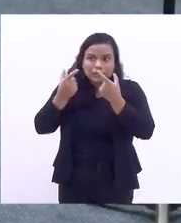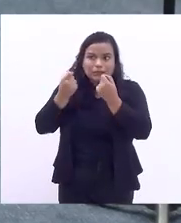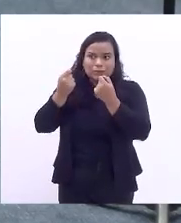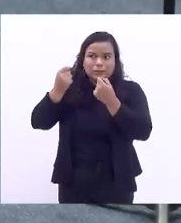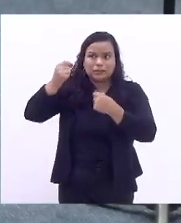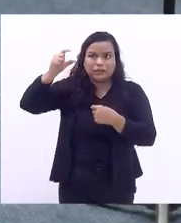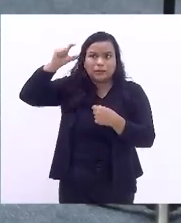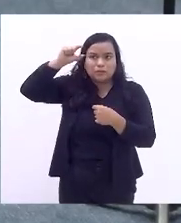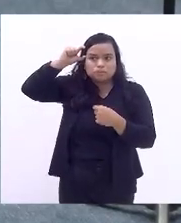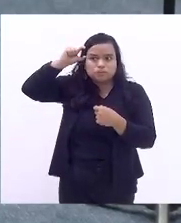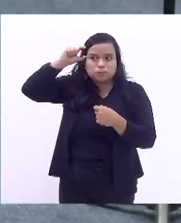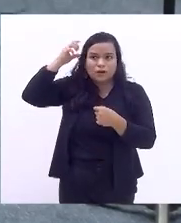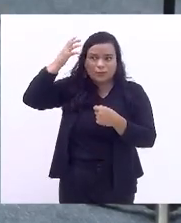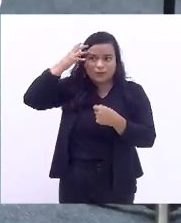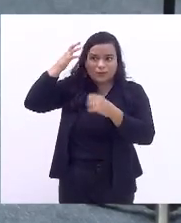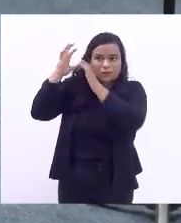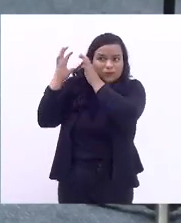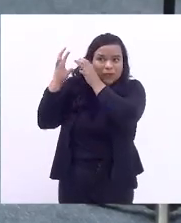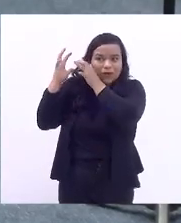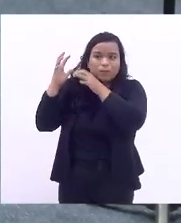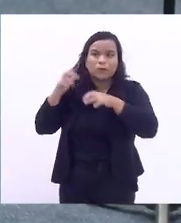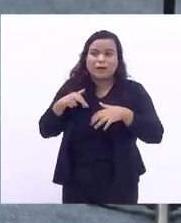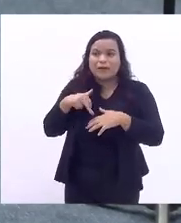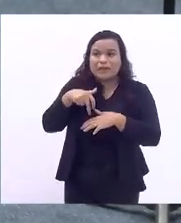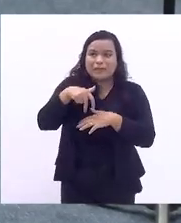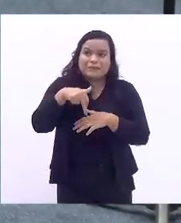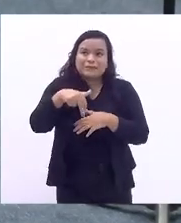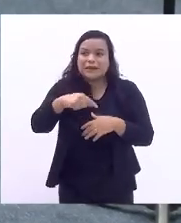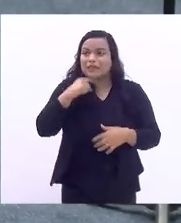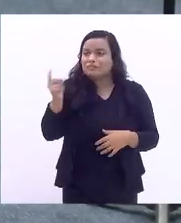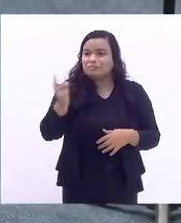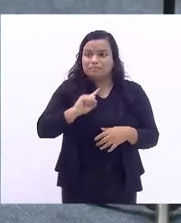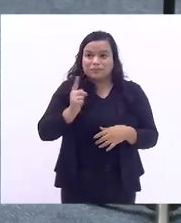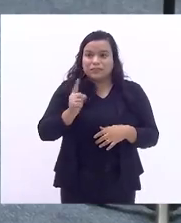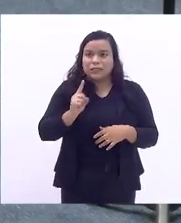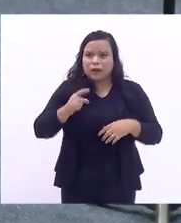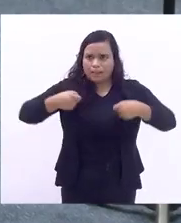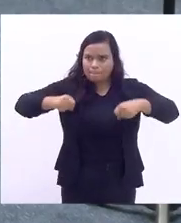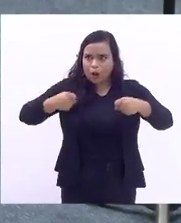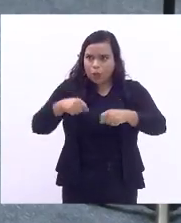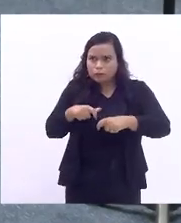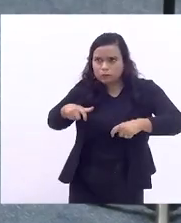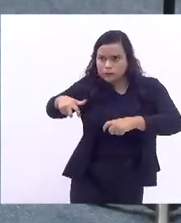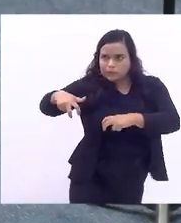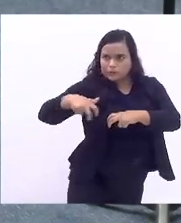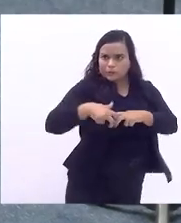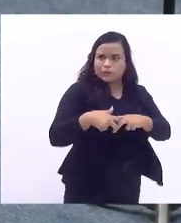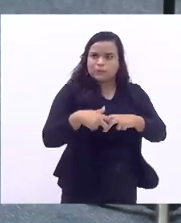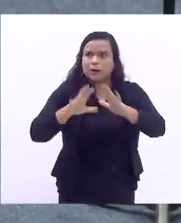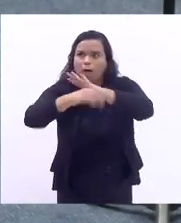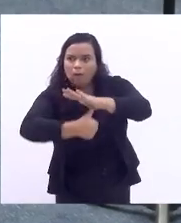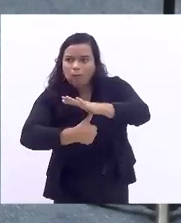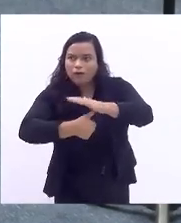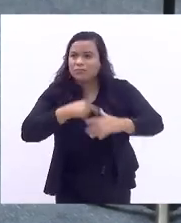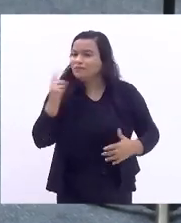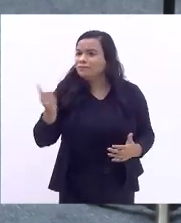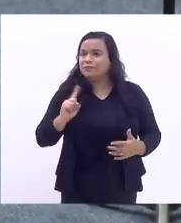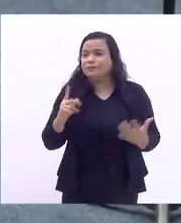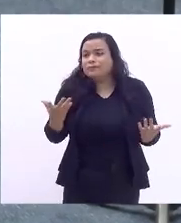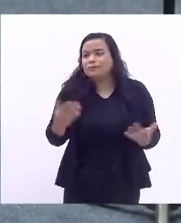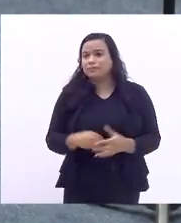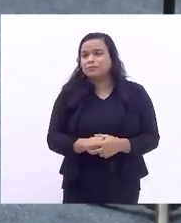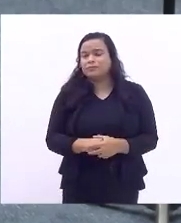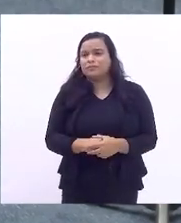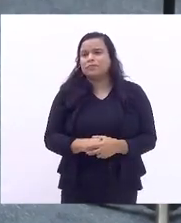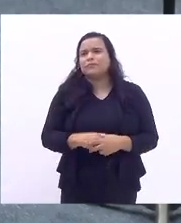cérebro tem uma dificuldade de andar não pode subir numa moto para produzir um assalto tem gente que tem ali eu pedi Tá internado em